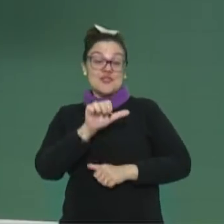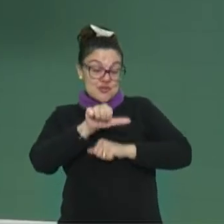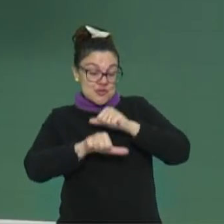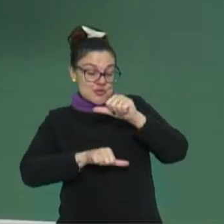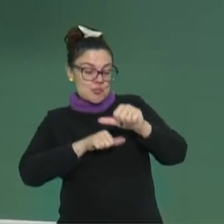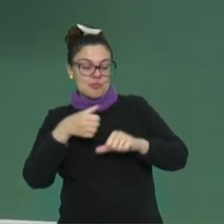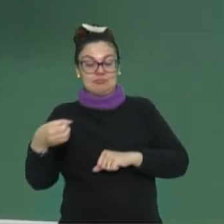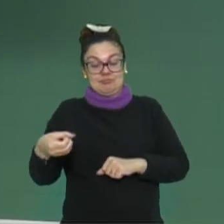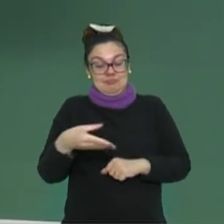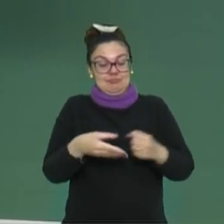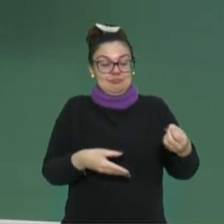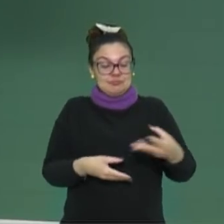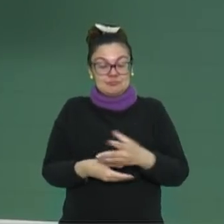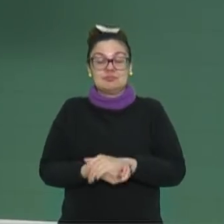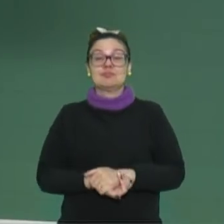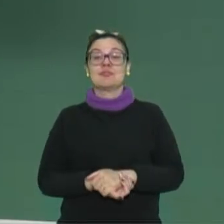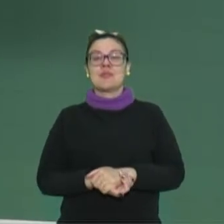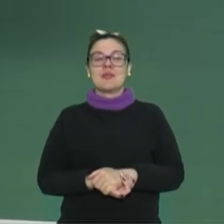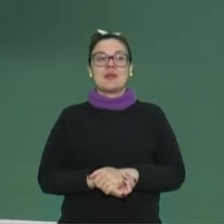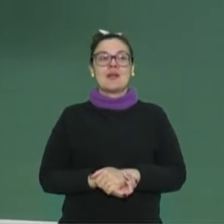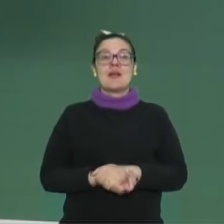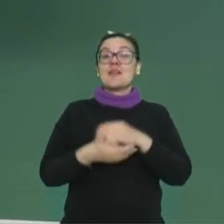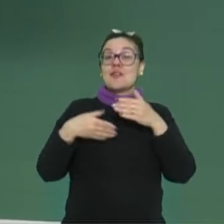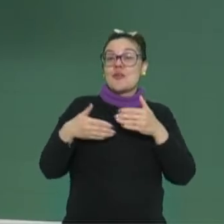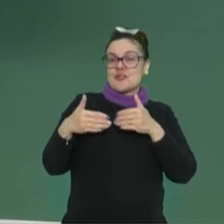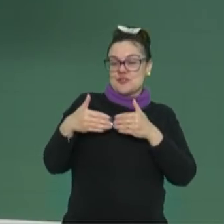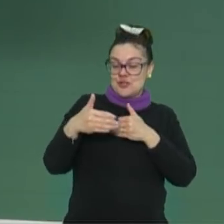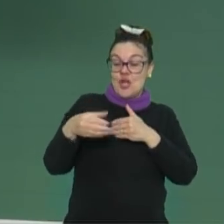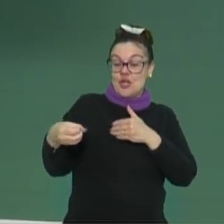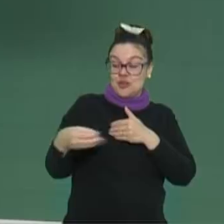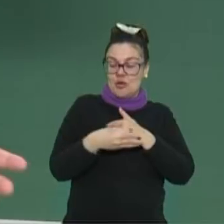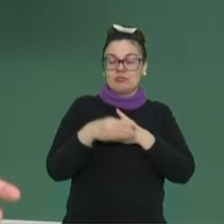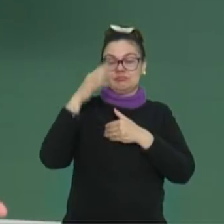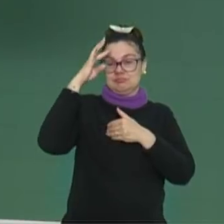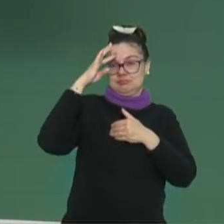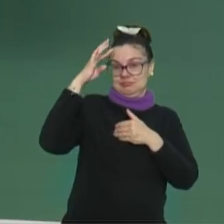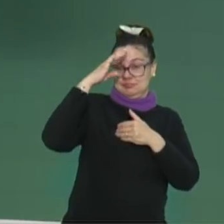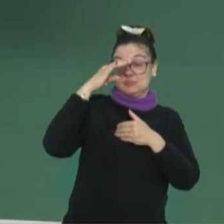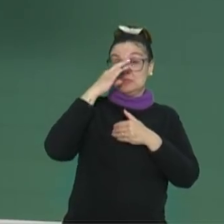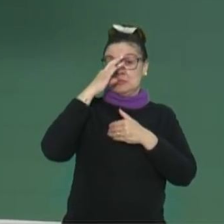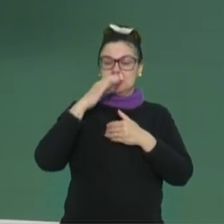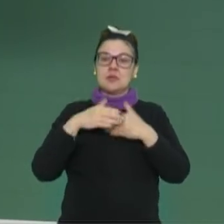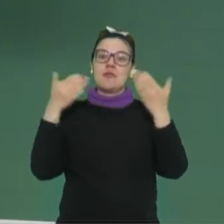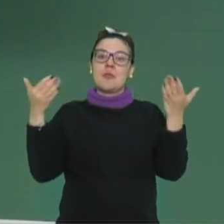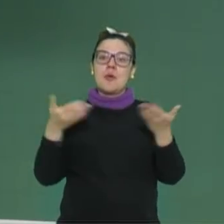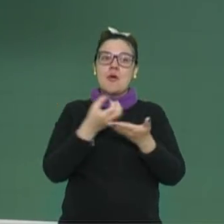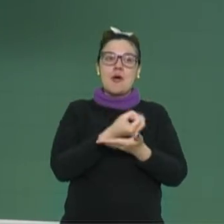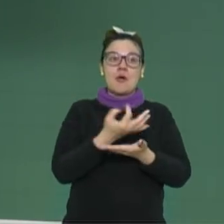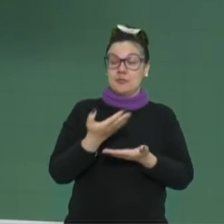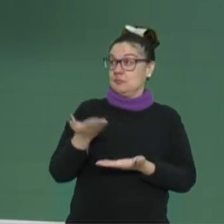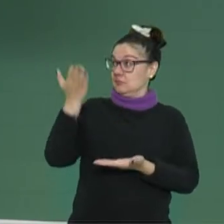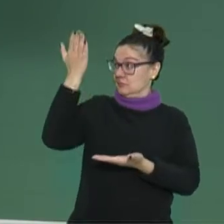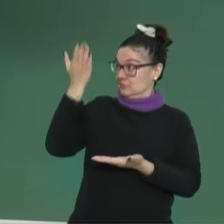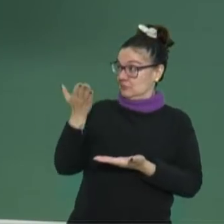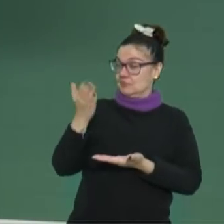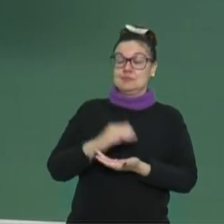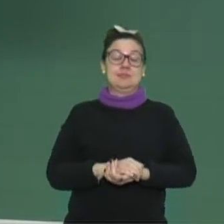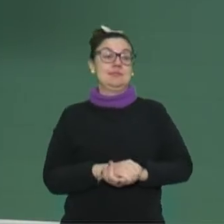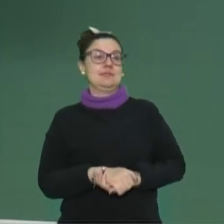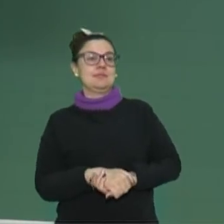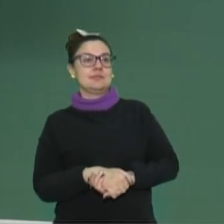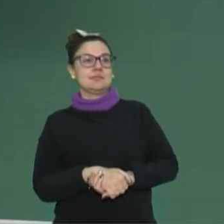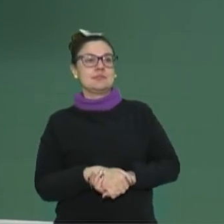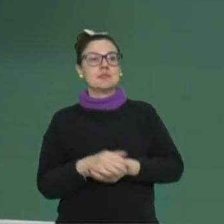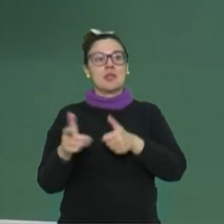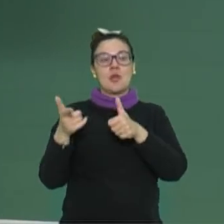novas propostas, ou seja, que a gente passe a novas reflexões. Vamos ver aqui, então, algumas dessas formas.